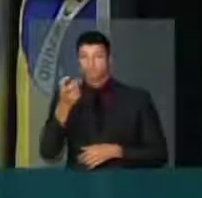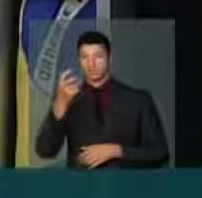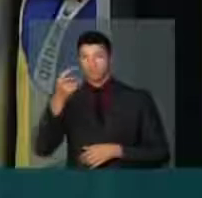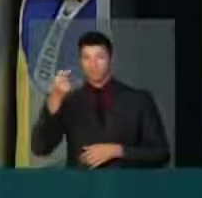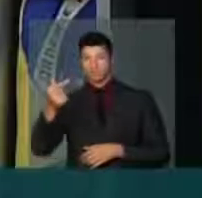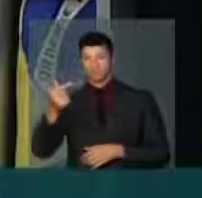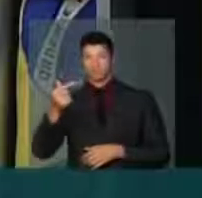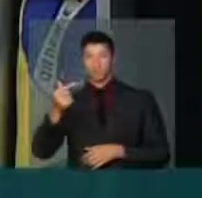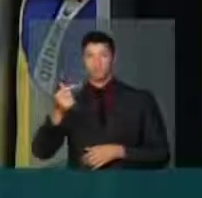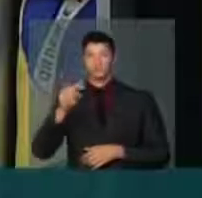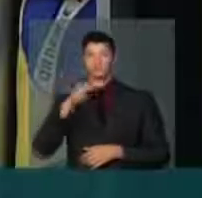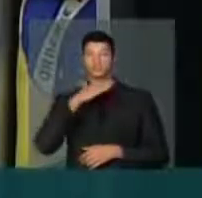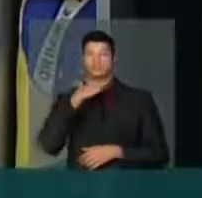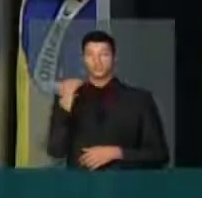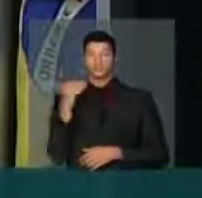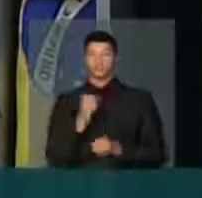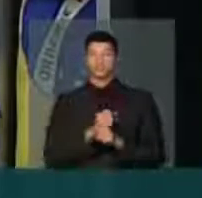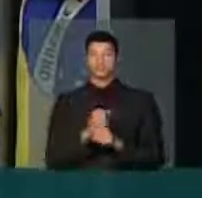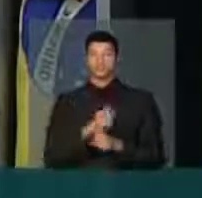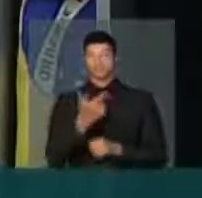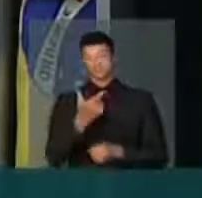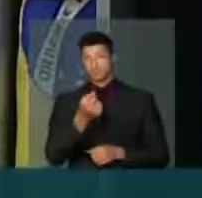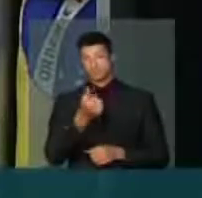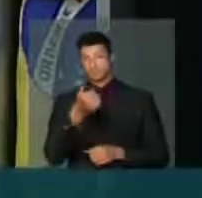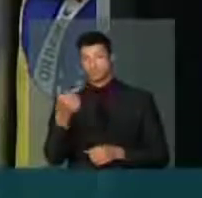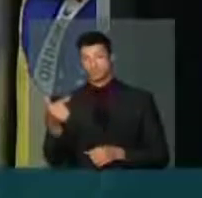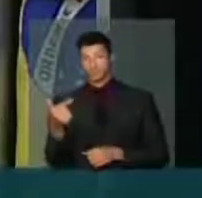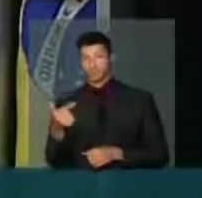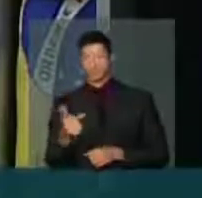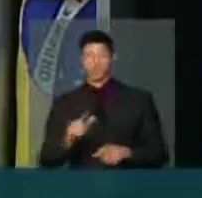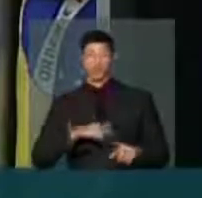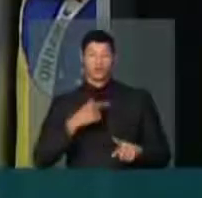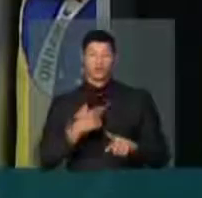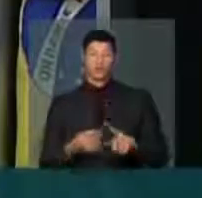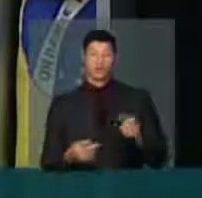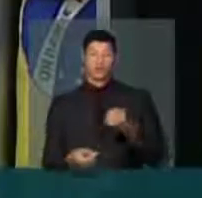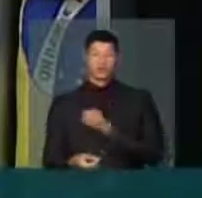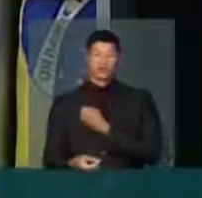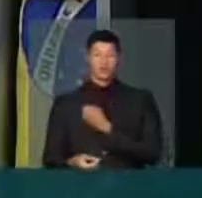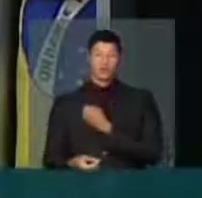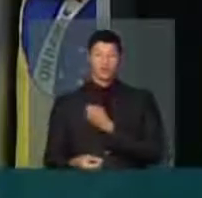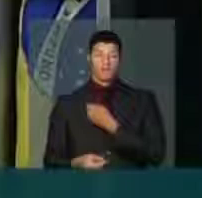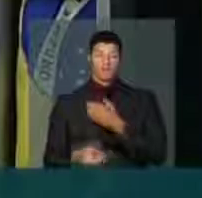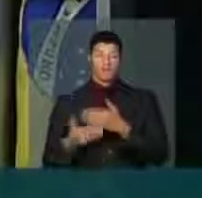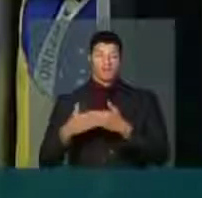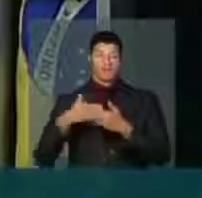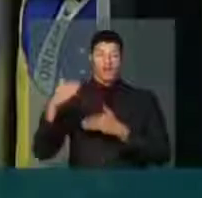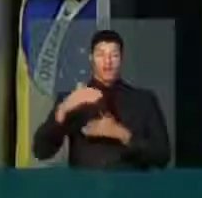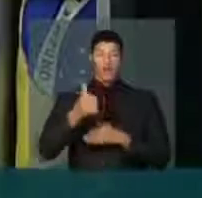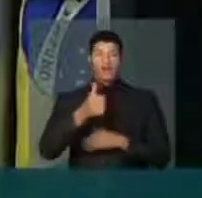56.337 mortes em 2012, o maior número desde